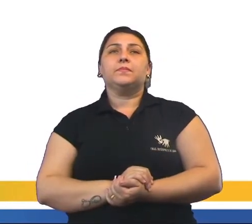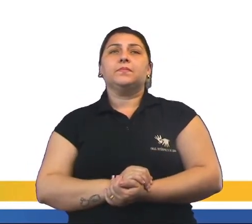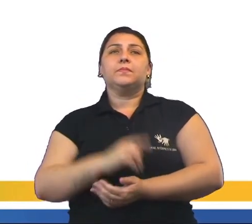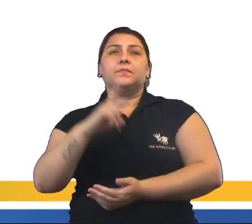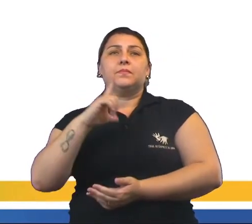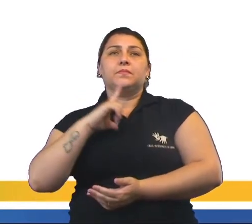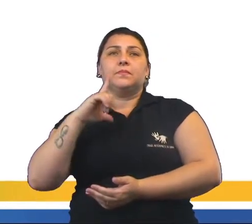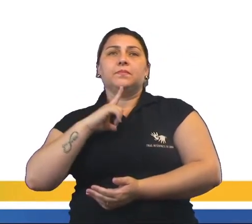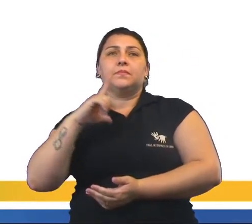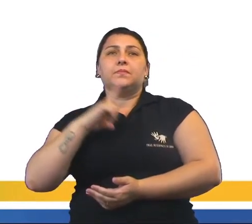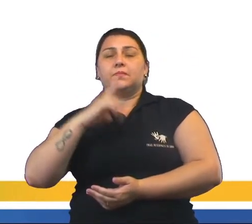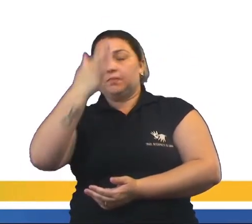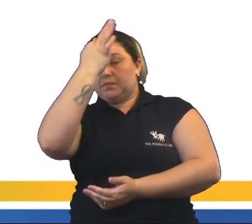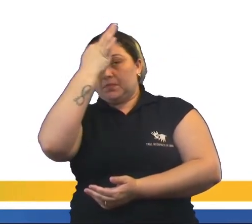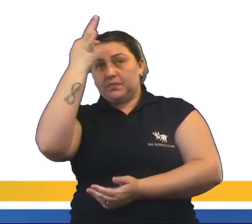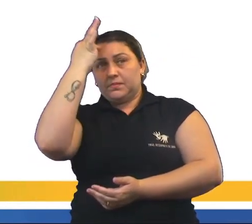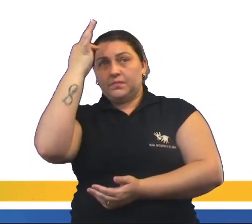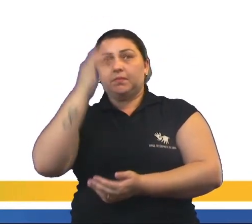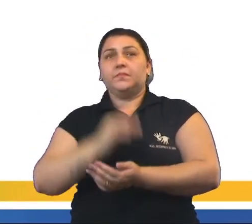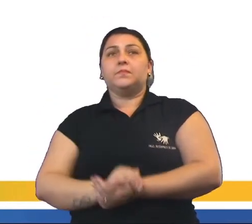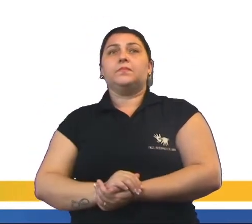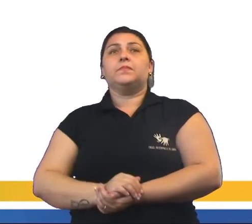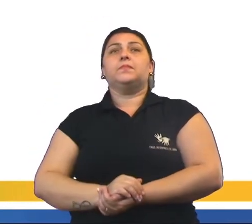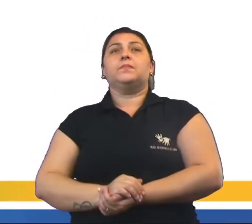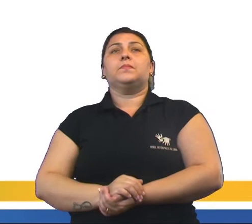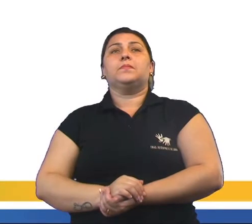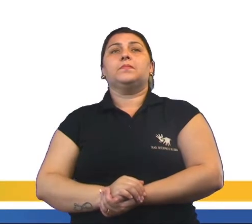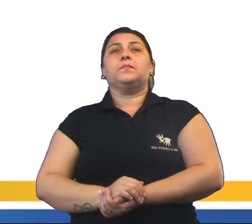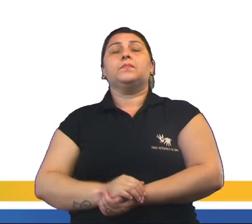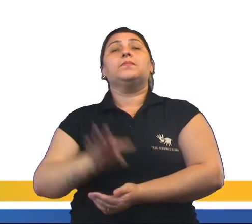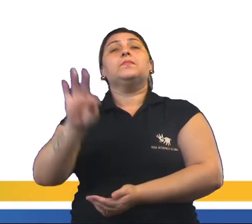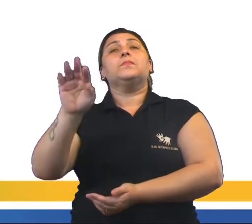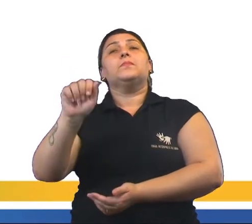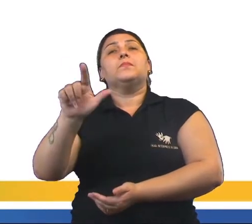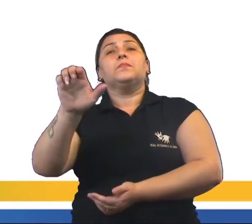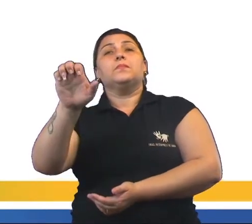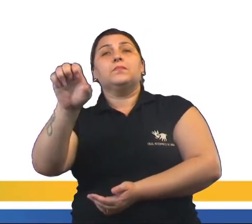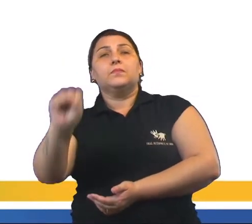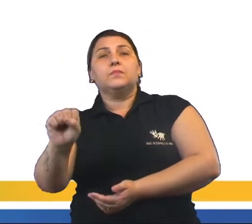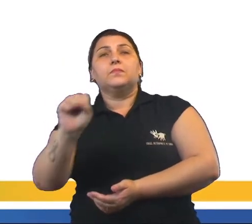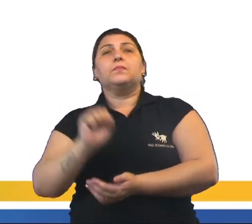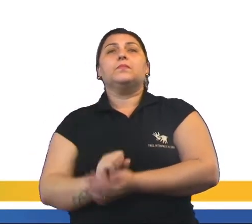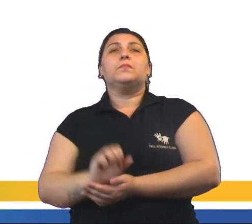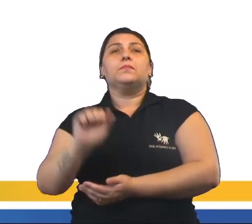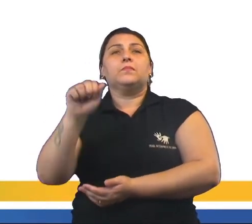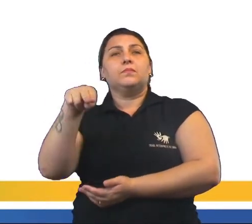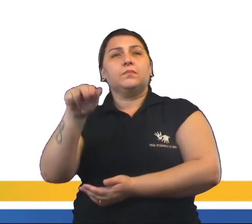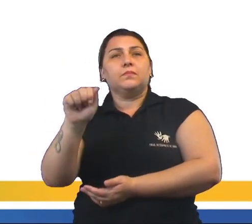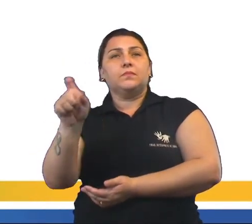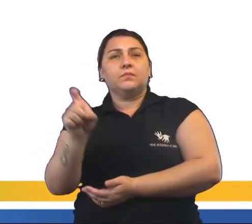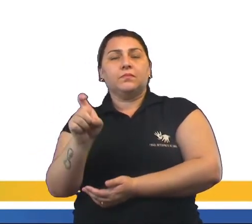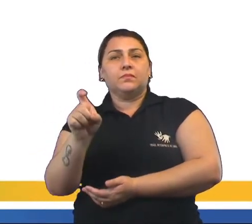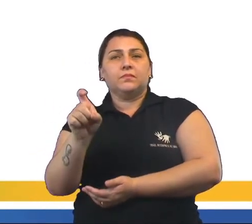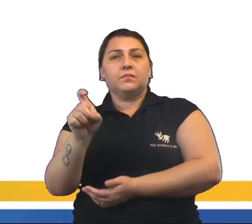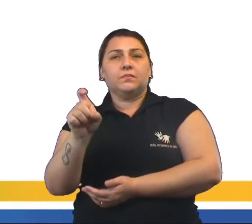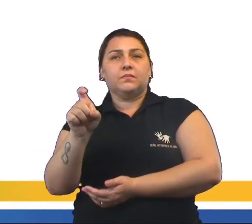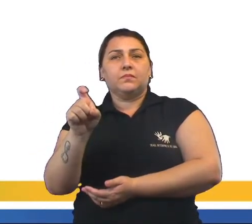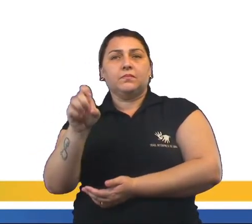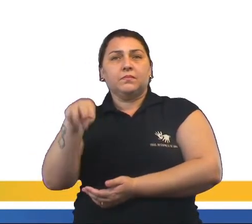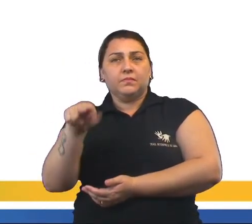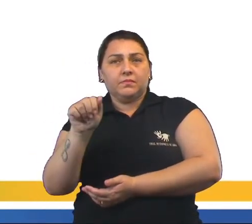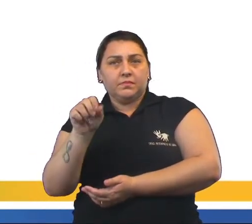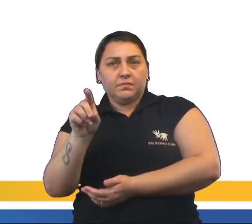Temos os filósofos, pré-socráticos, como os Tales de Mileto, Anaxágoras, Anaximandro,